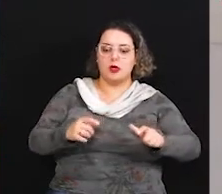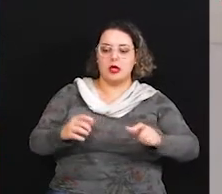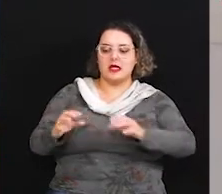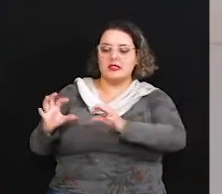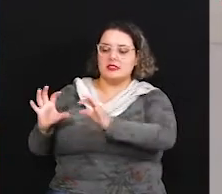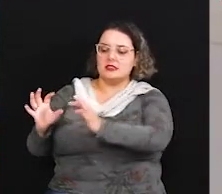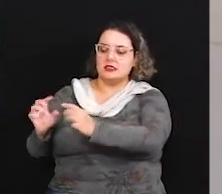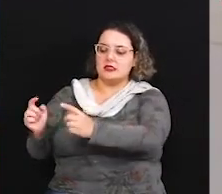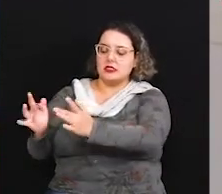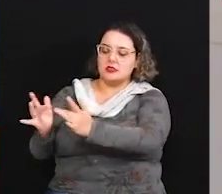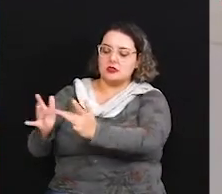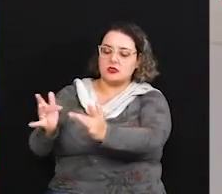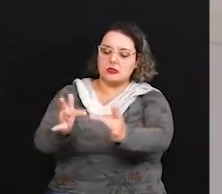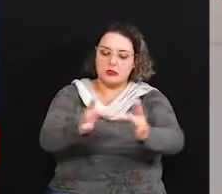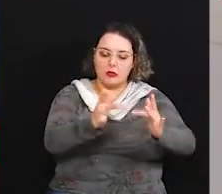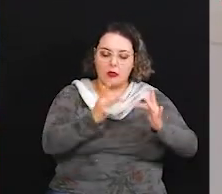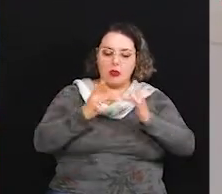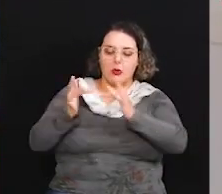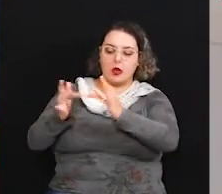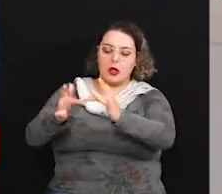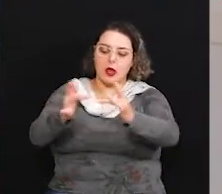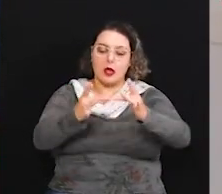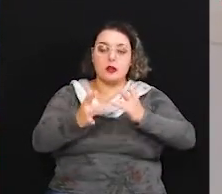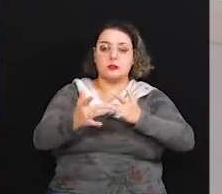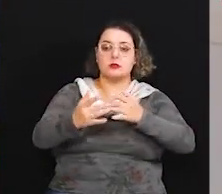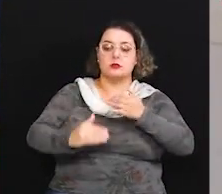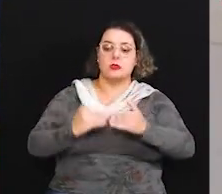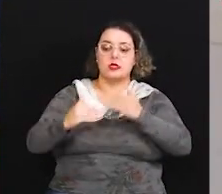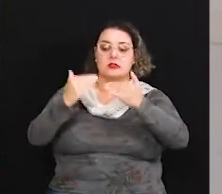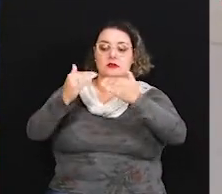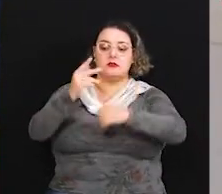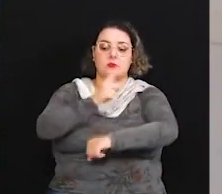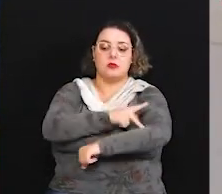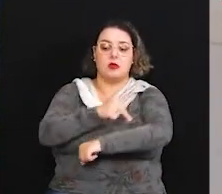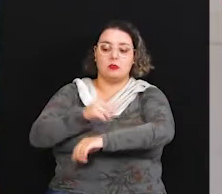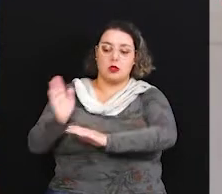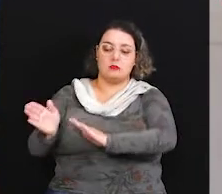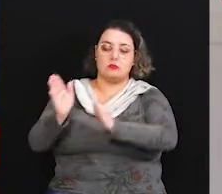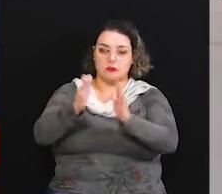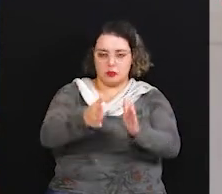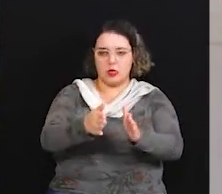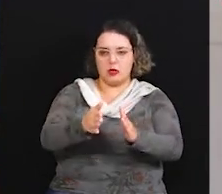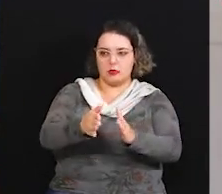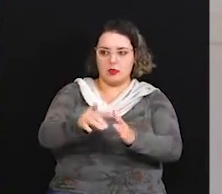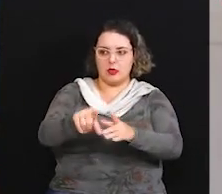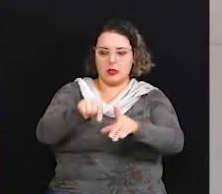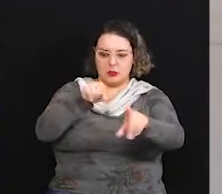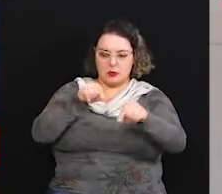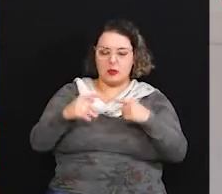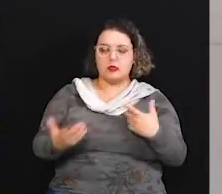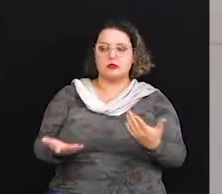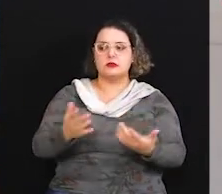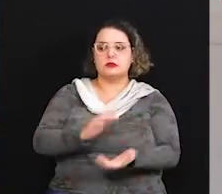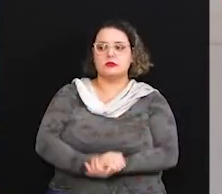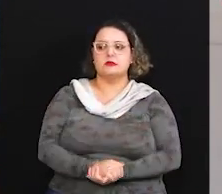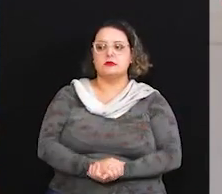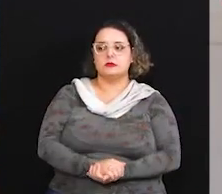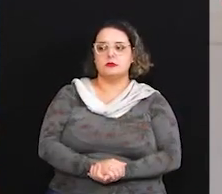tudo isso, né? Isso faz parte de uma prática pedagógica dentro de uma linha que a gente segue,